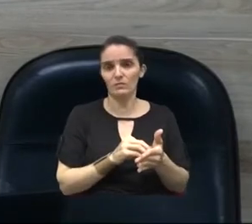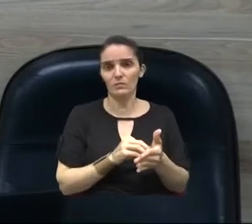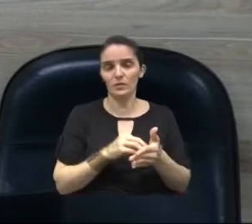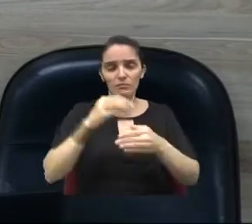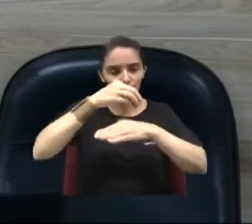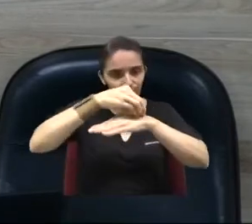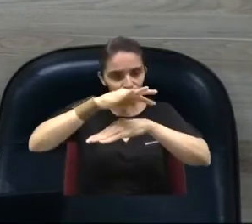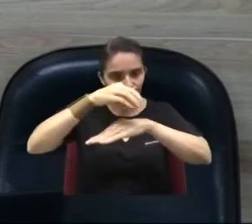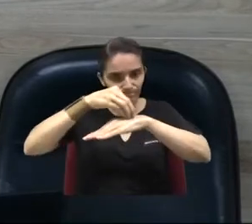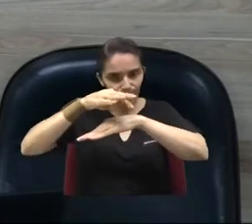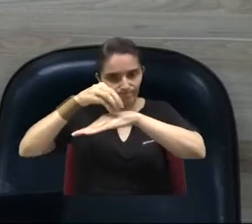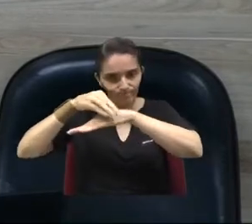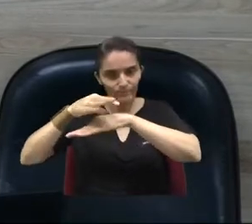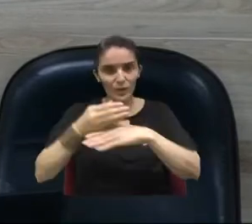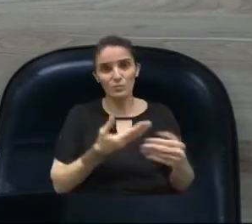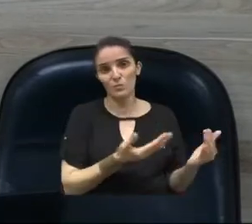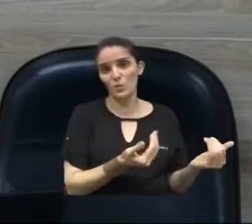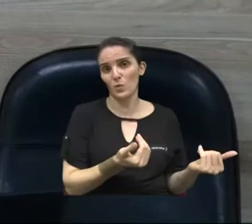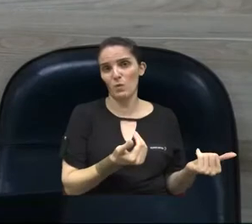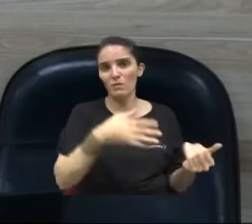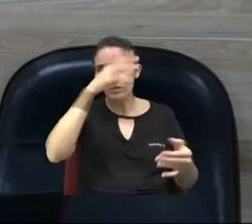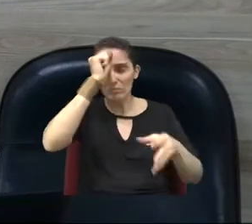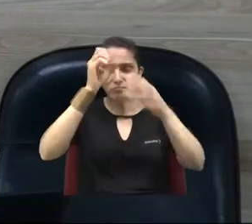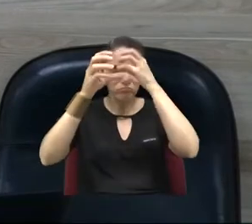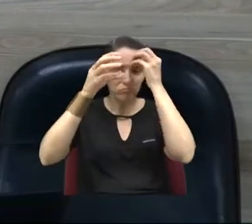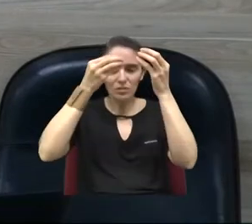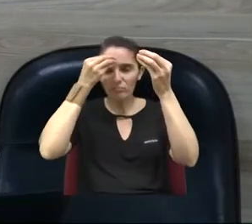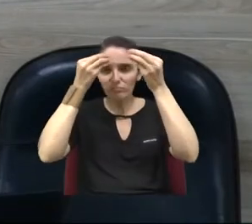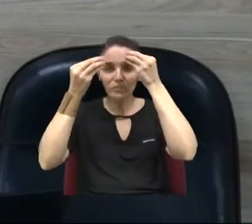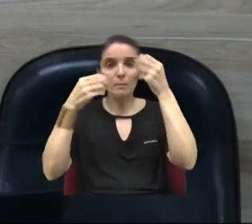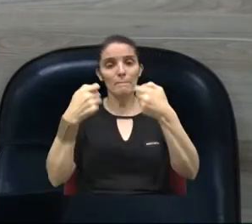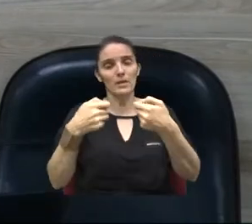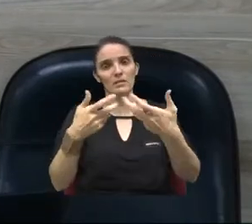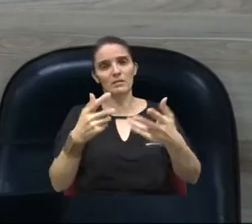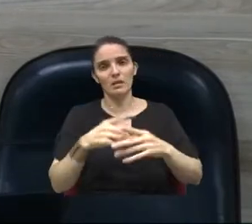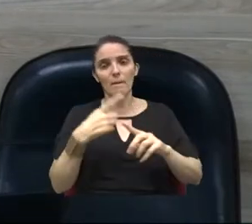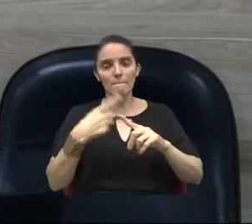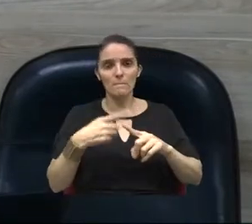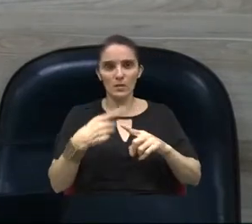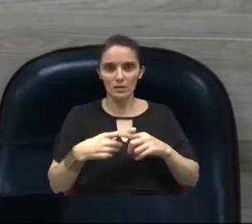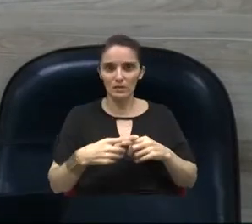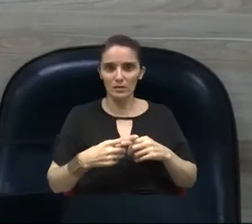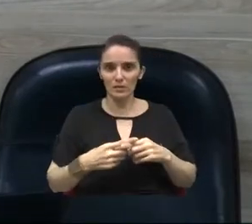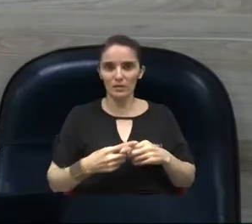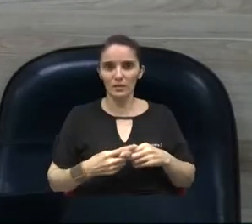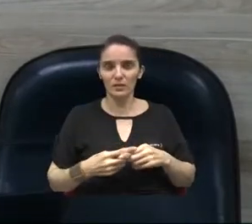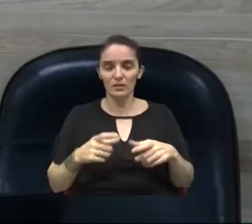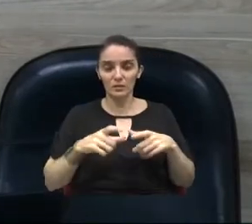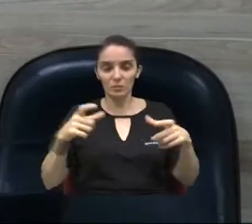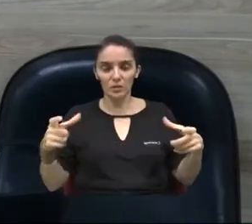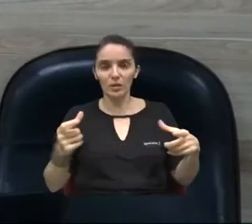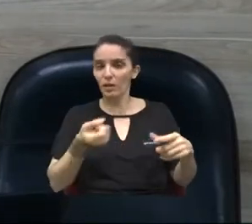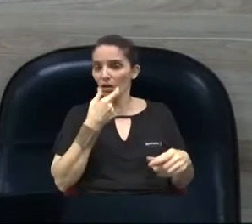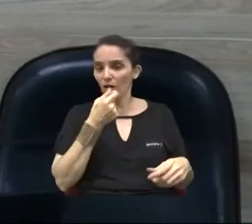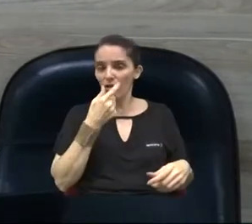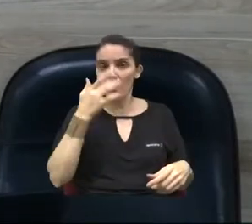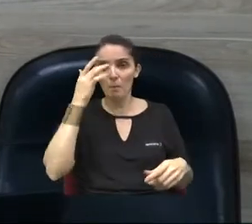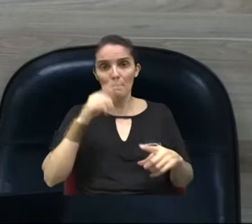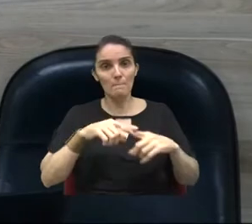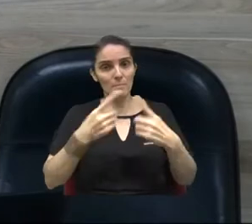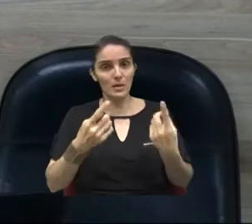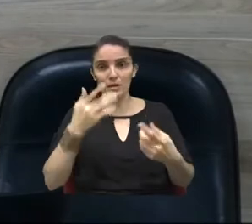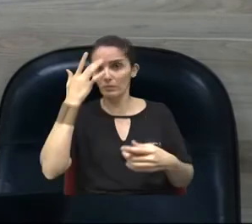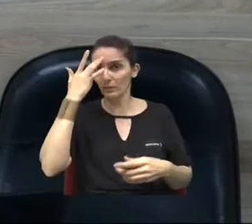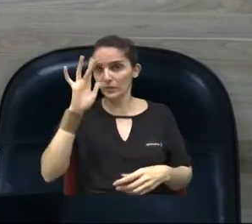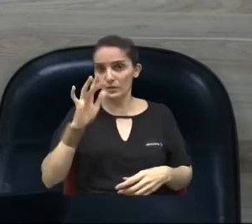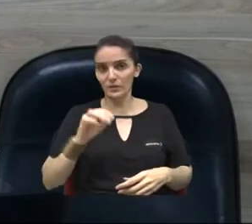cabeça dos jovens, porque a grande maioria se baseia em consumo de hormônio, mas não sabe, na verdade, que o grande fiel